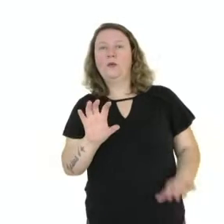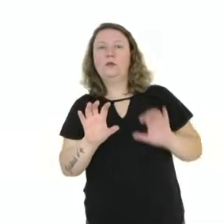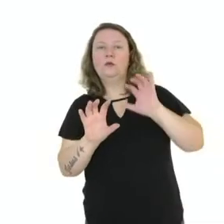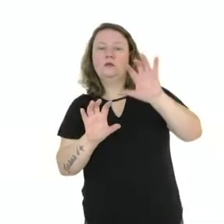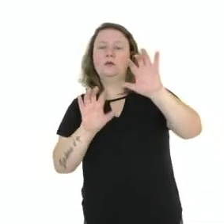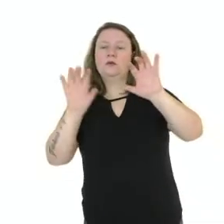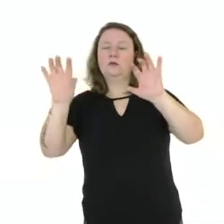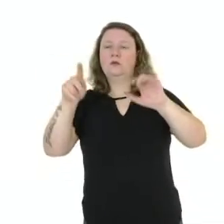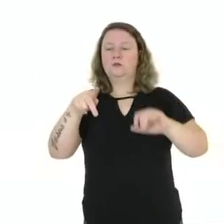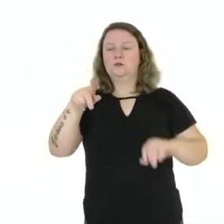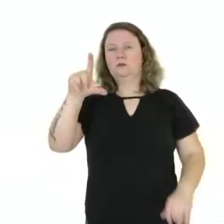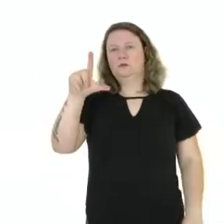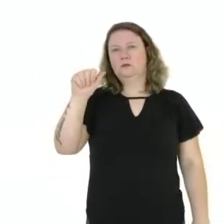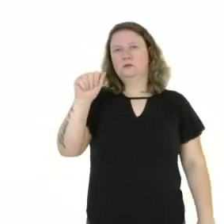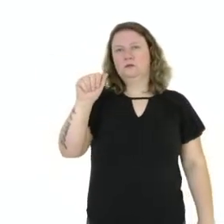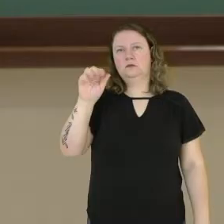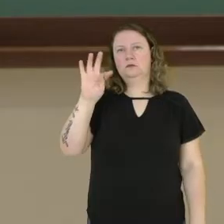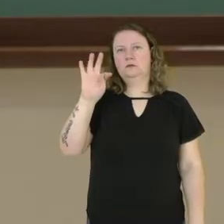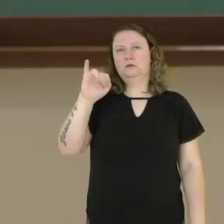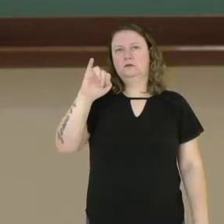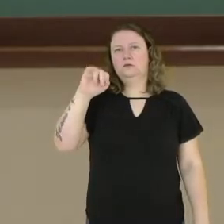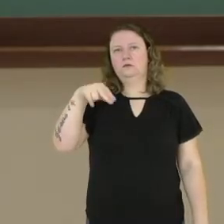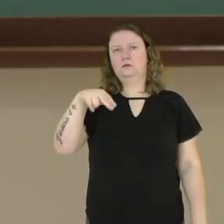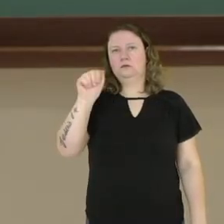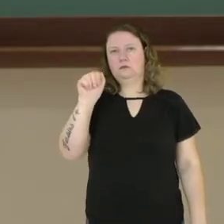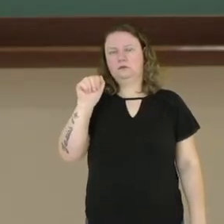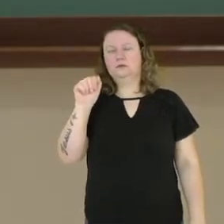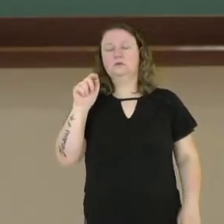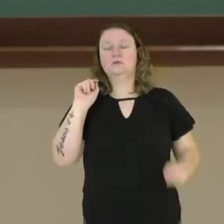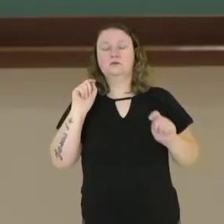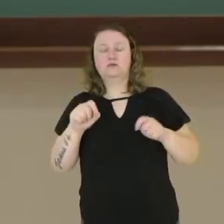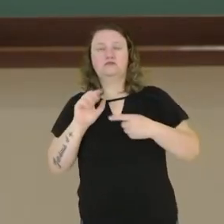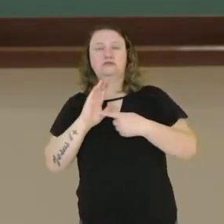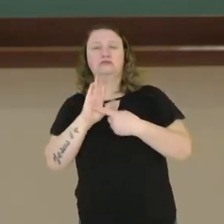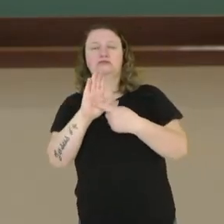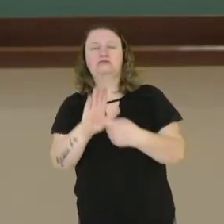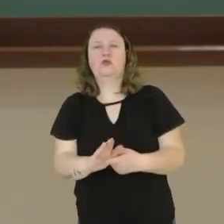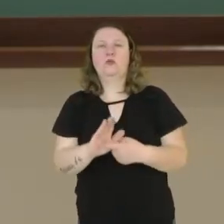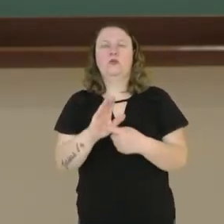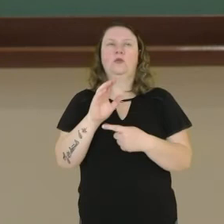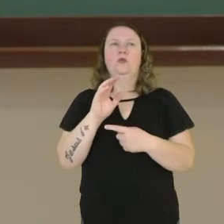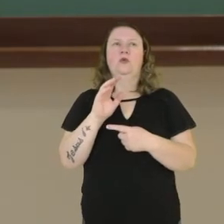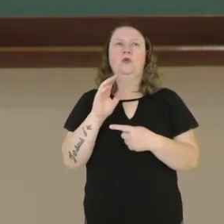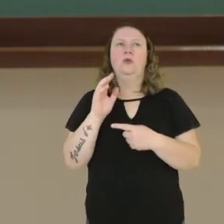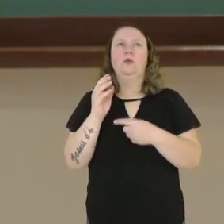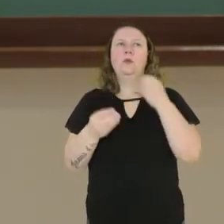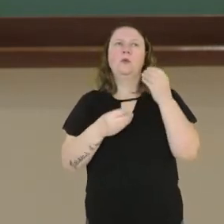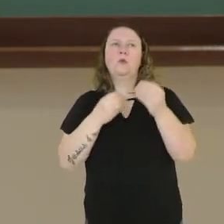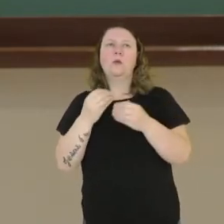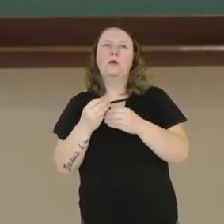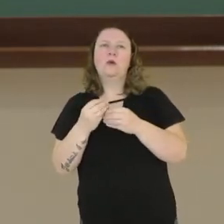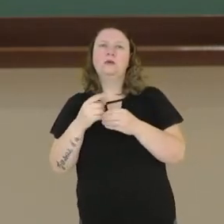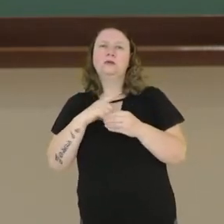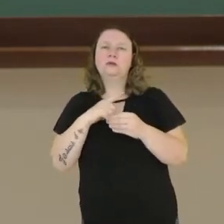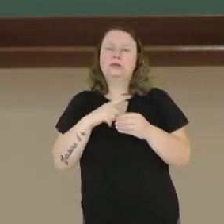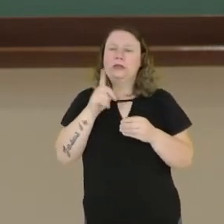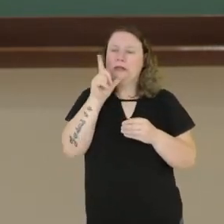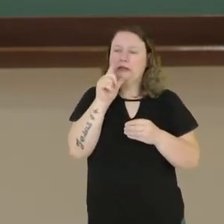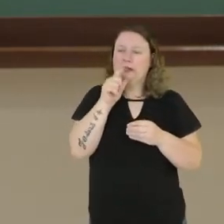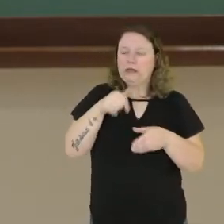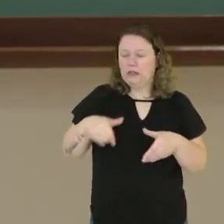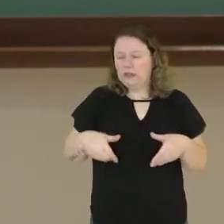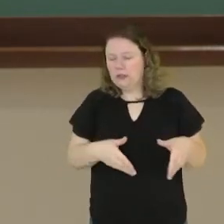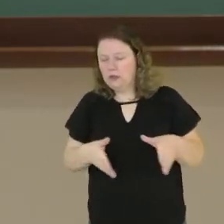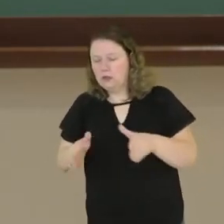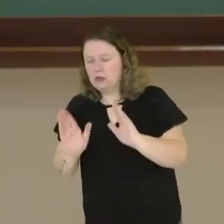região Platina, ela é uma região que está ao redor, uma região que está sobre rios. que